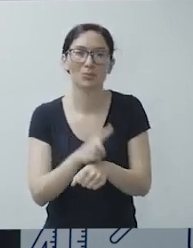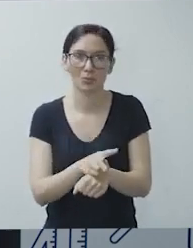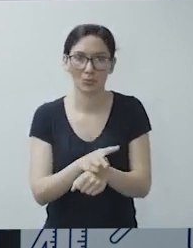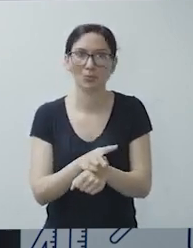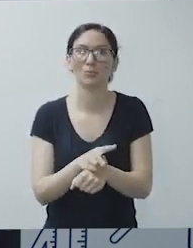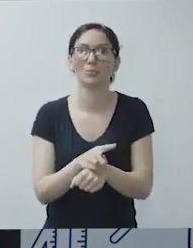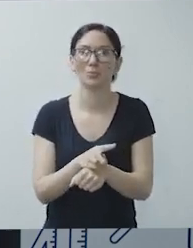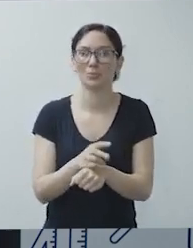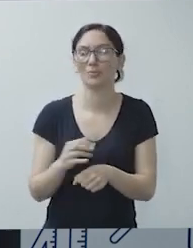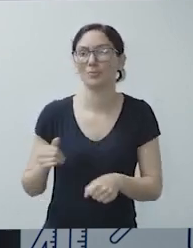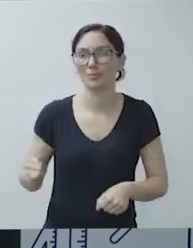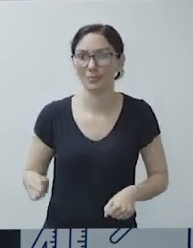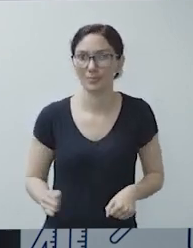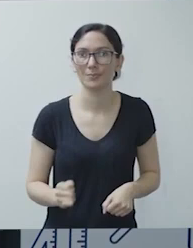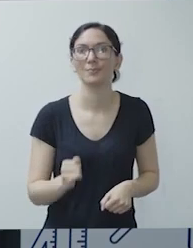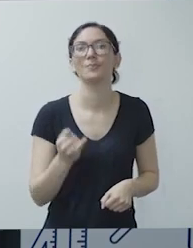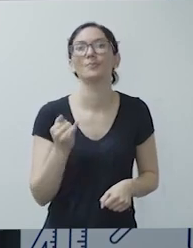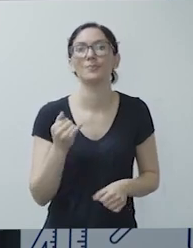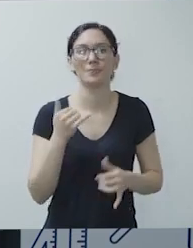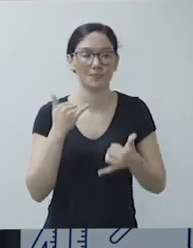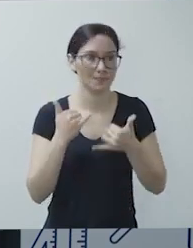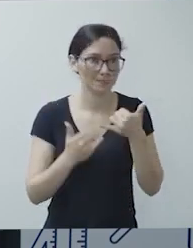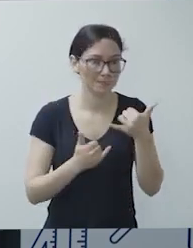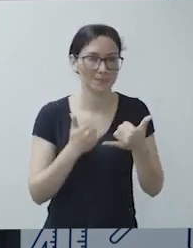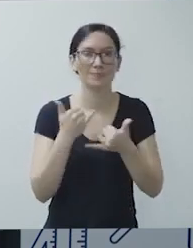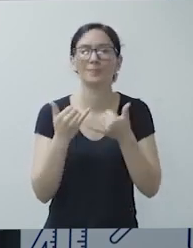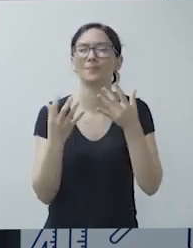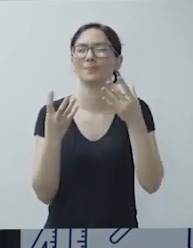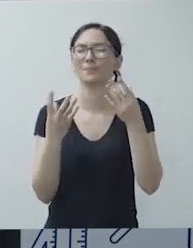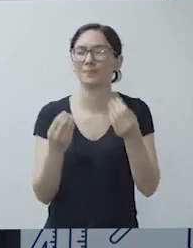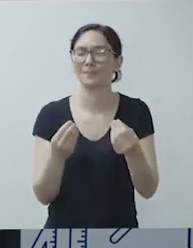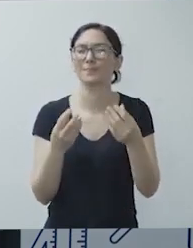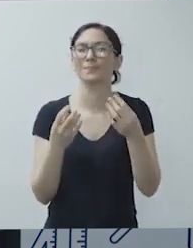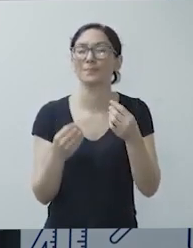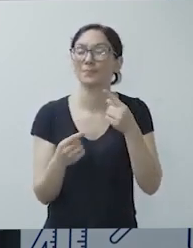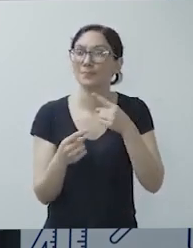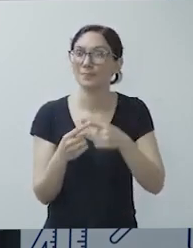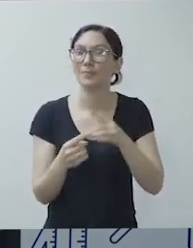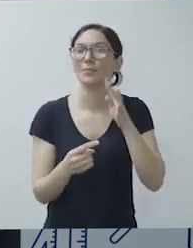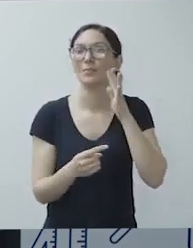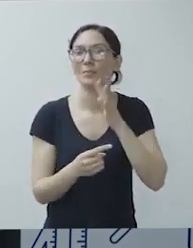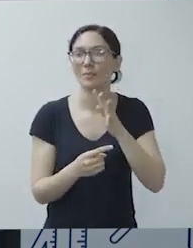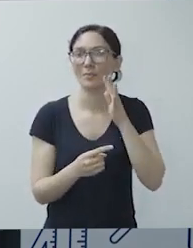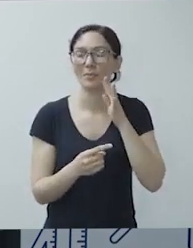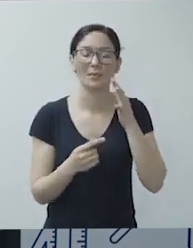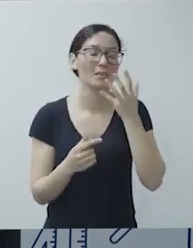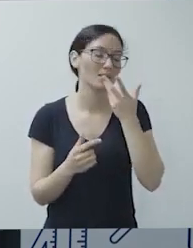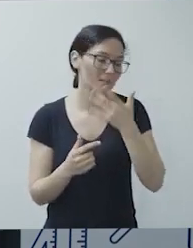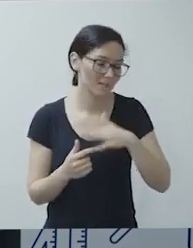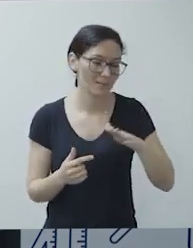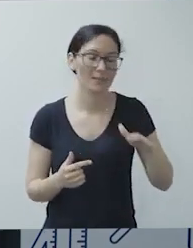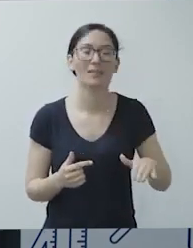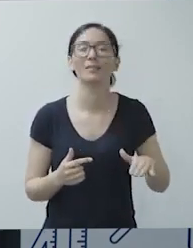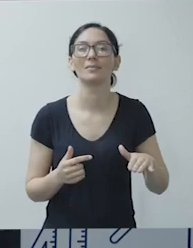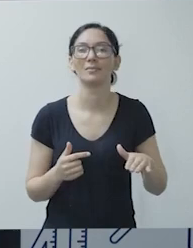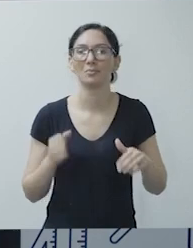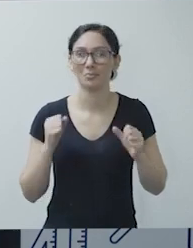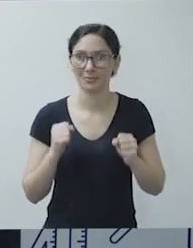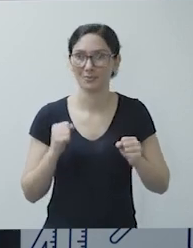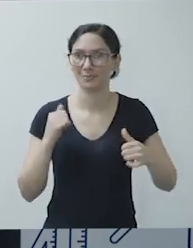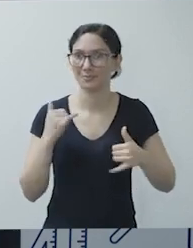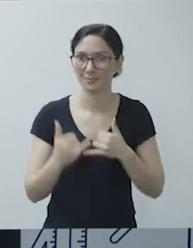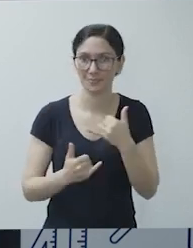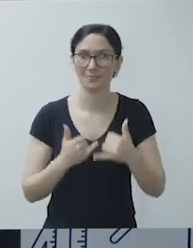cuidem, aproveitem para brincar bastante, porque é muito legal ser criança e poder